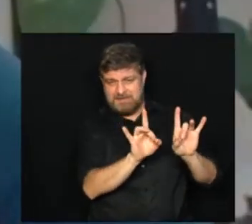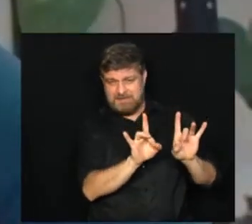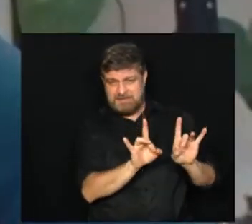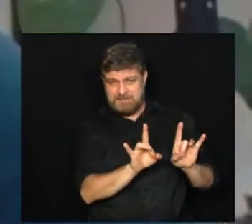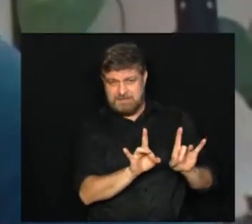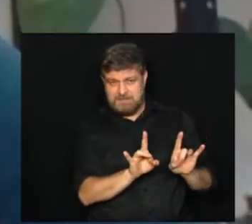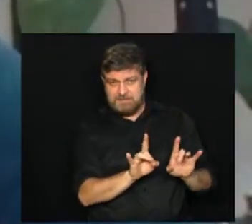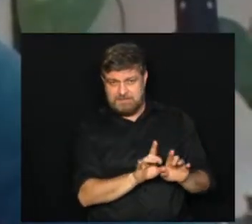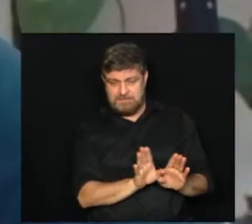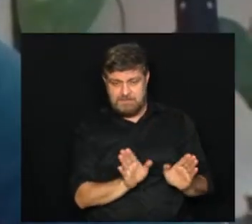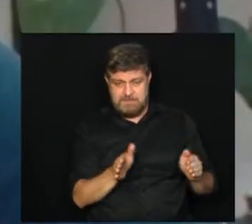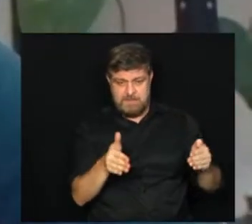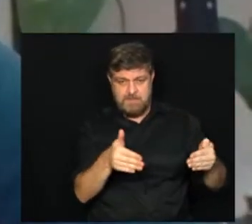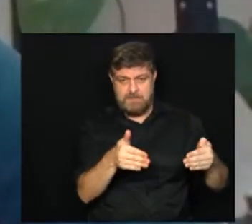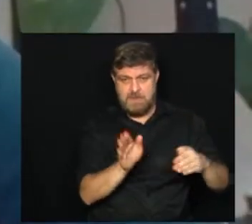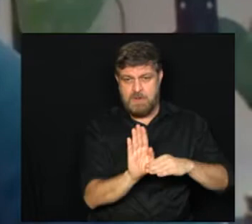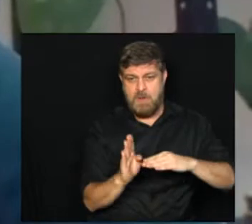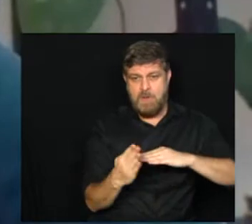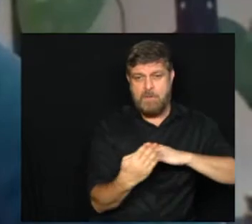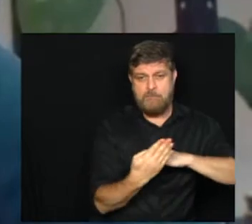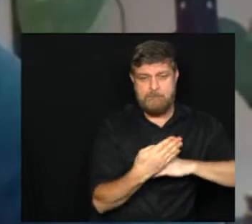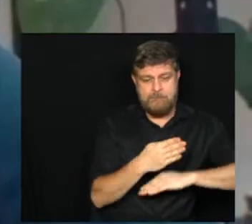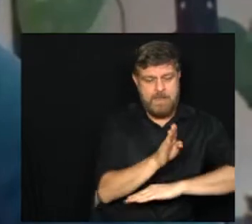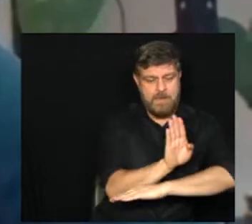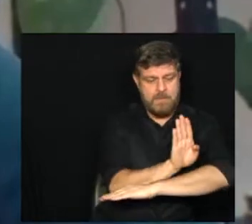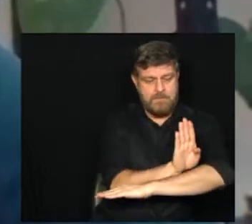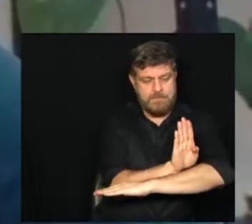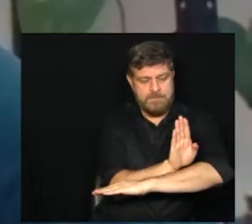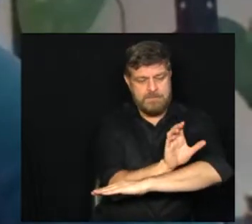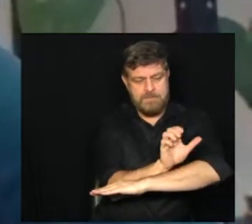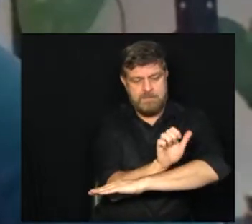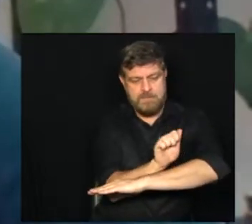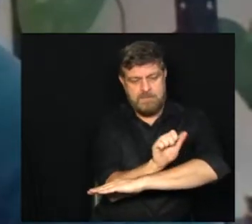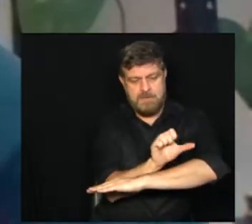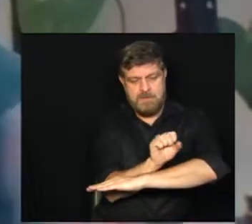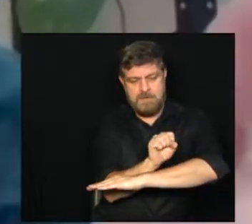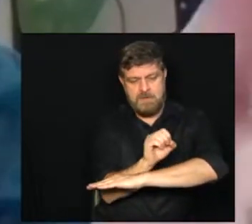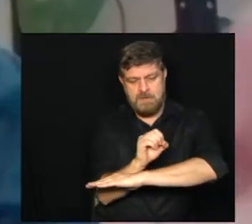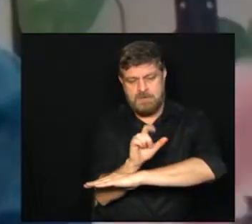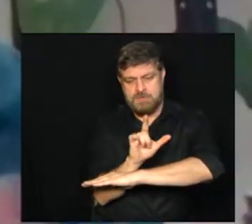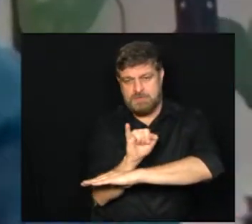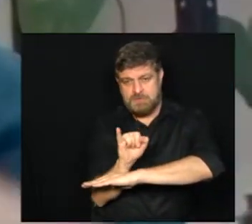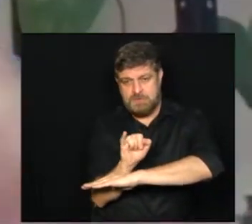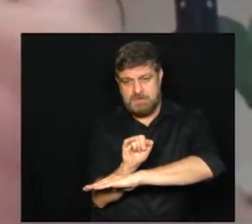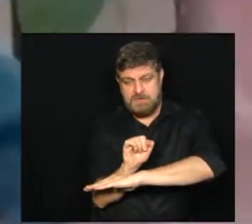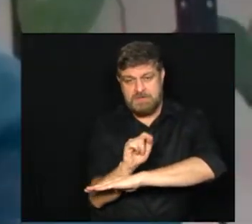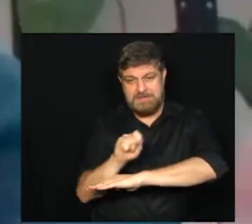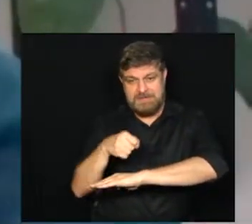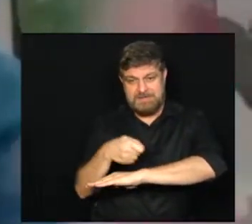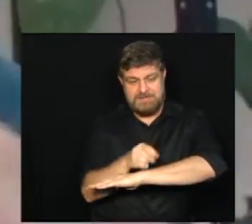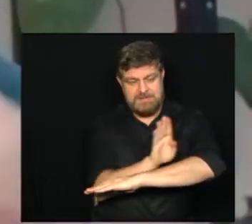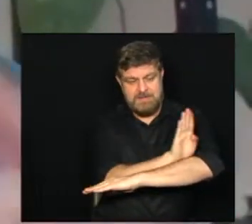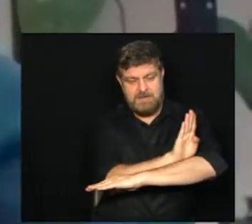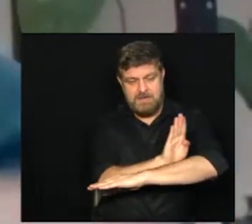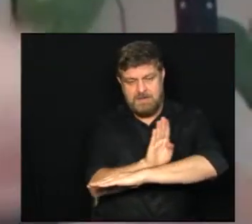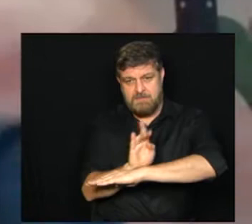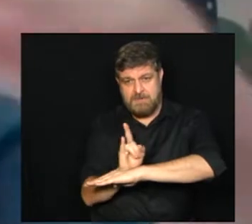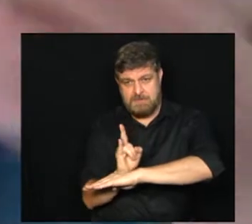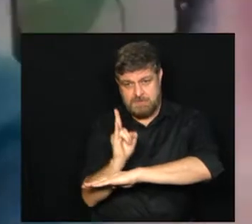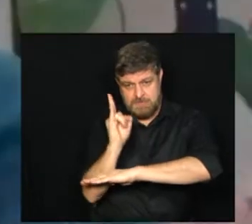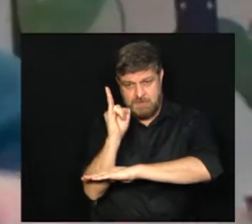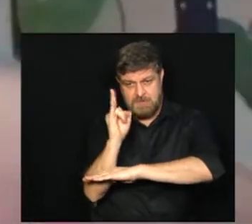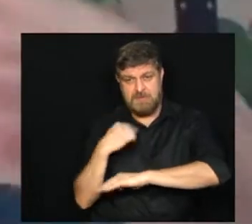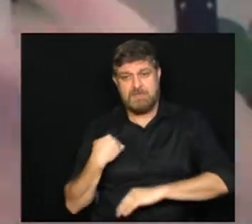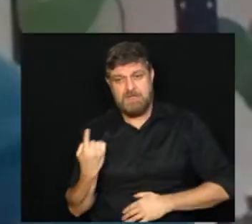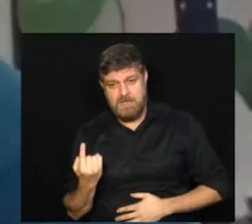para o Bassoli, nos traz um aprendizado assim